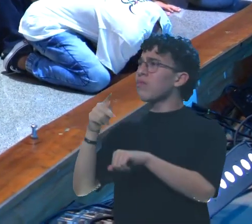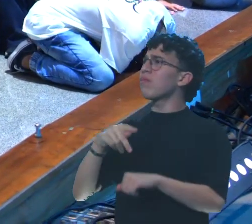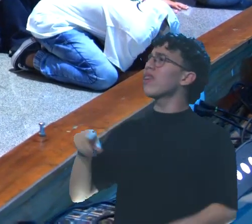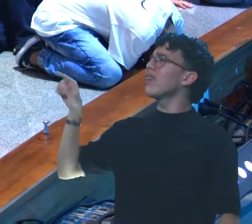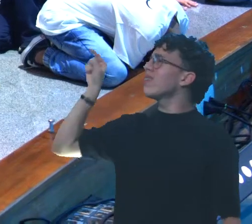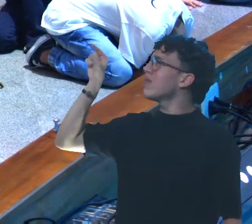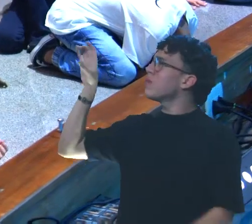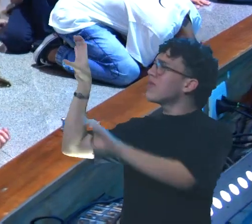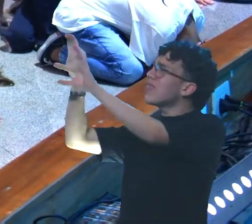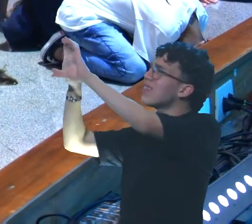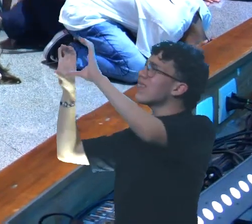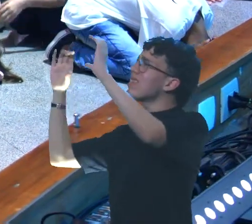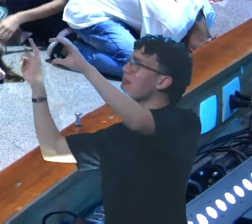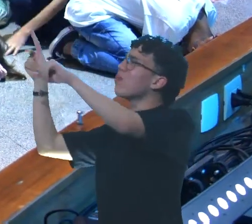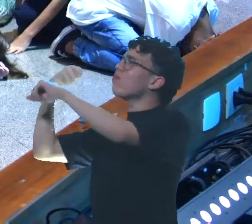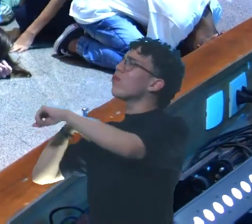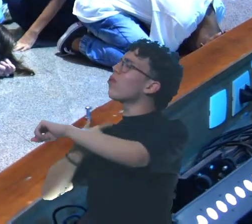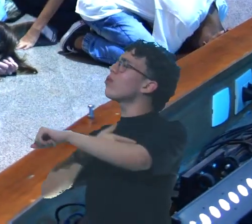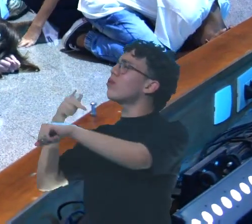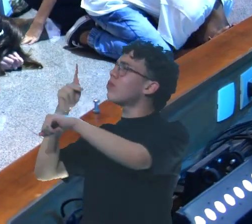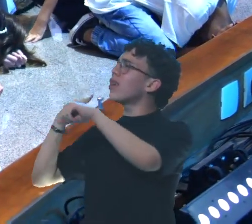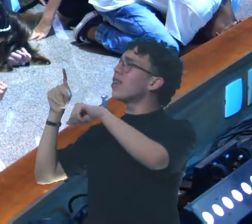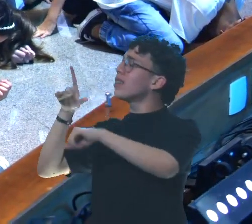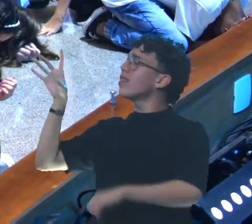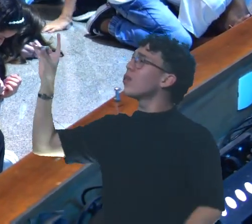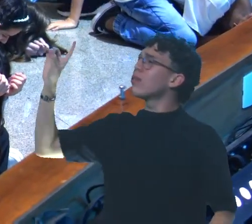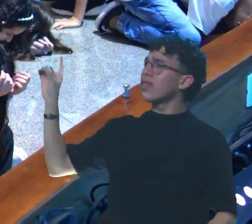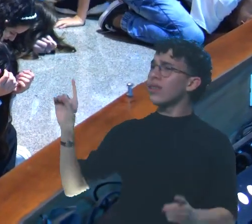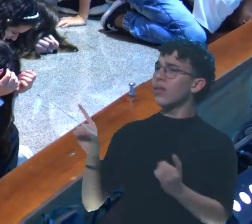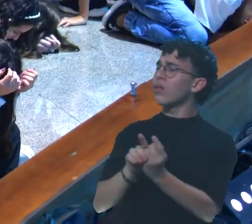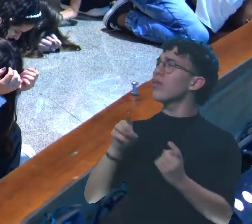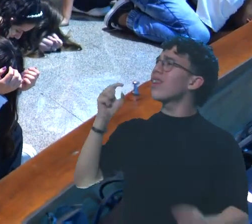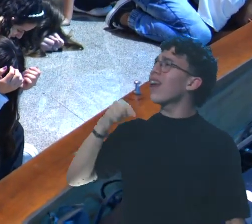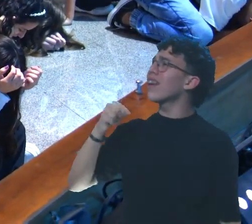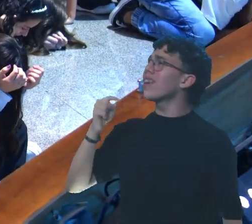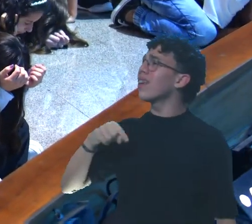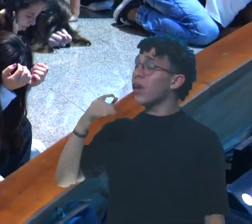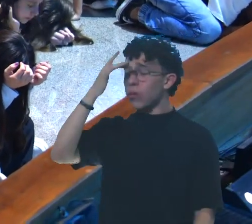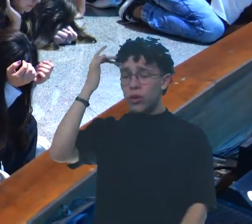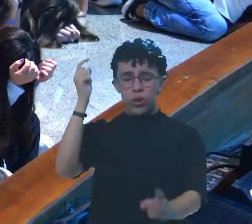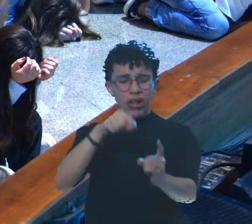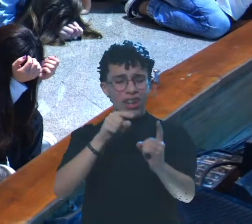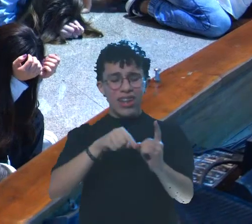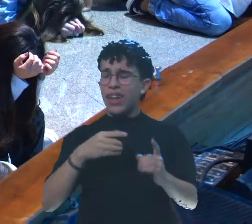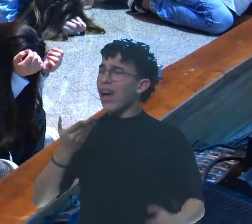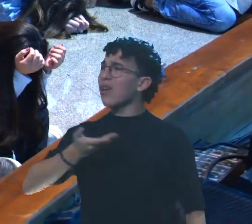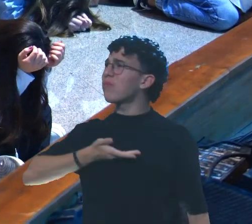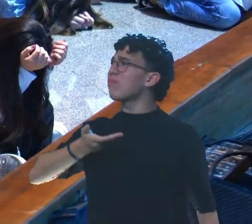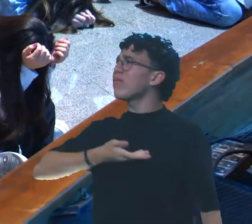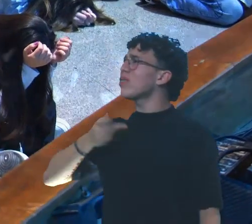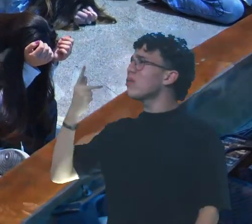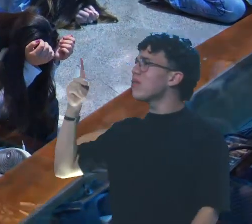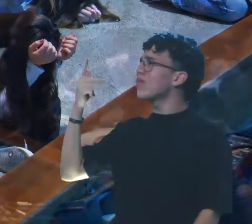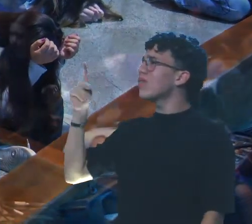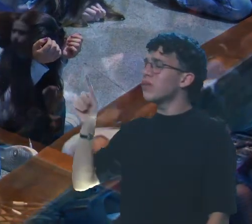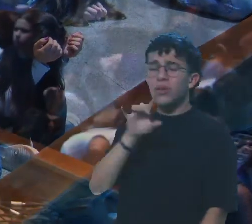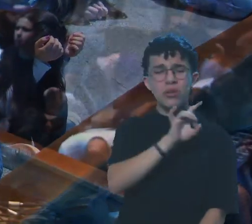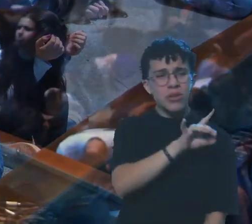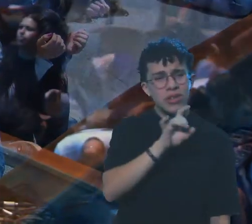Jesus. Encontra nesse lugar aqueles com quem o Senhor pode contar, Deus. Encontra uma